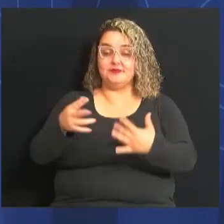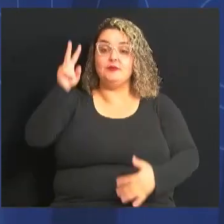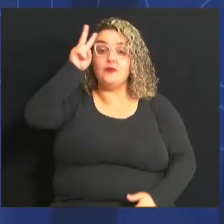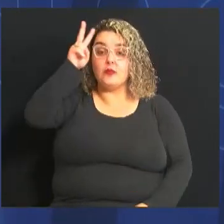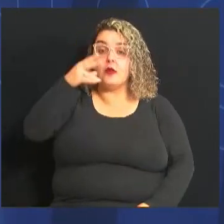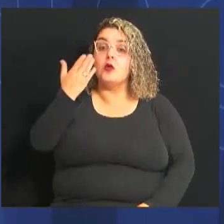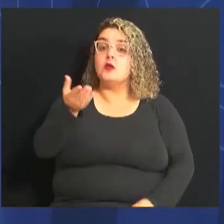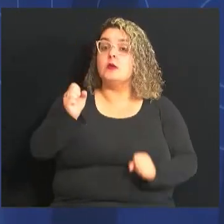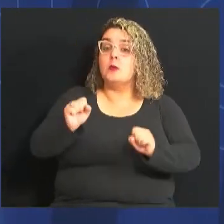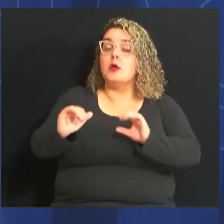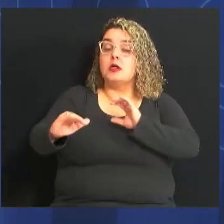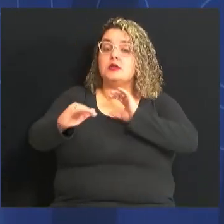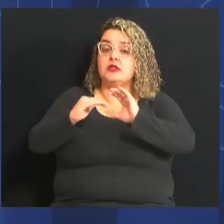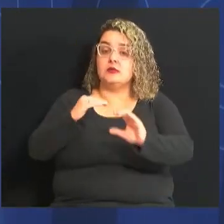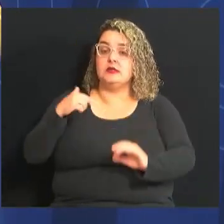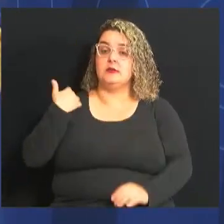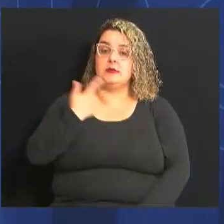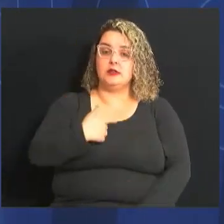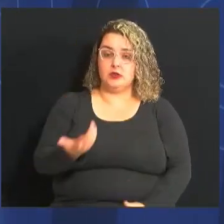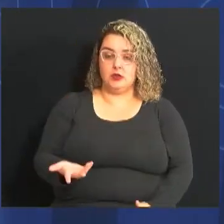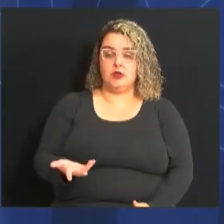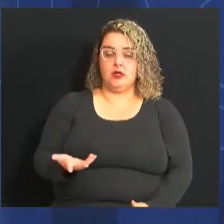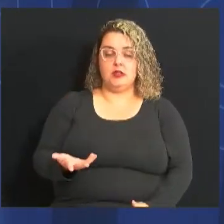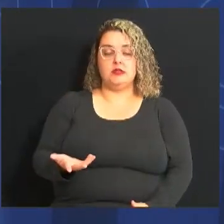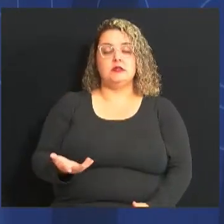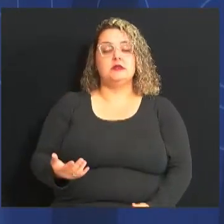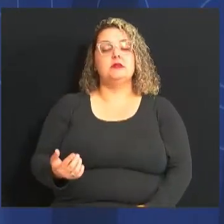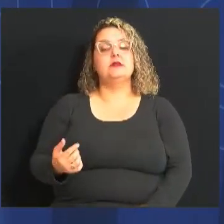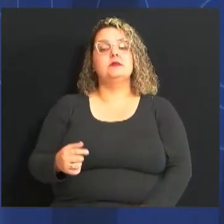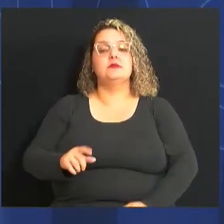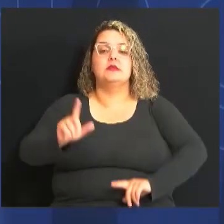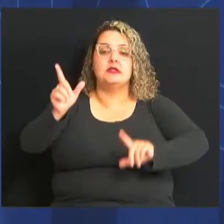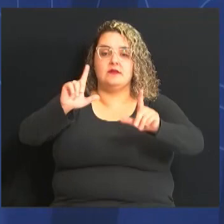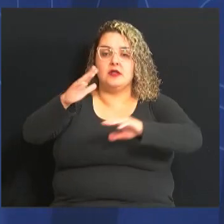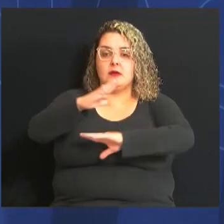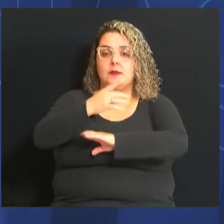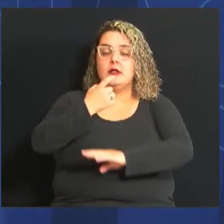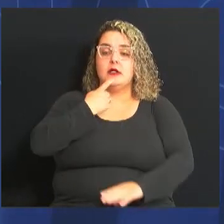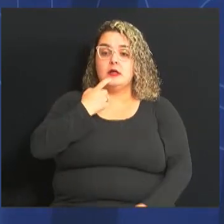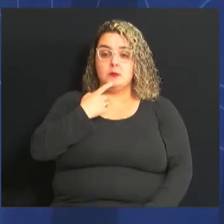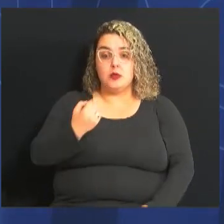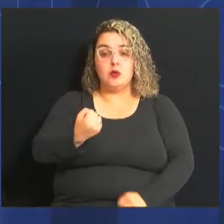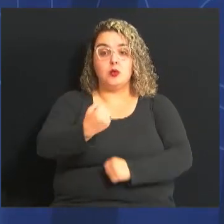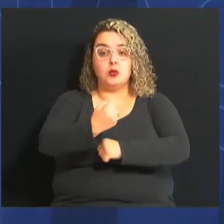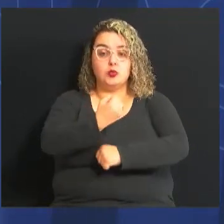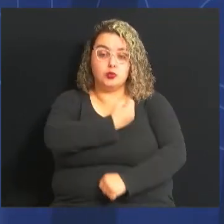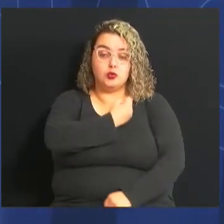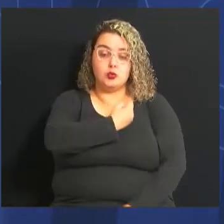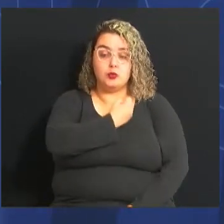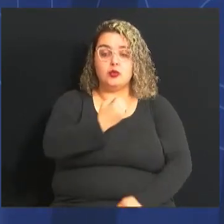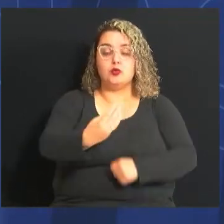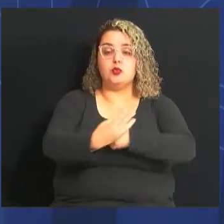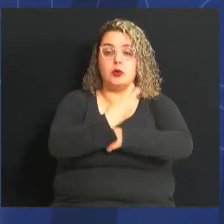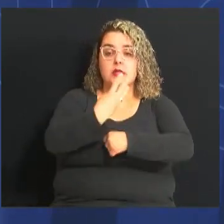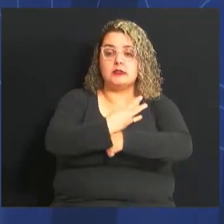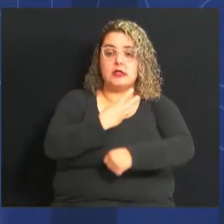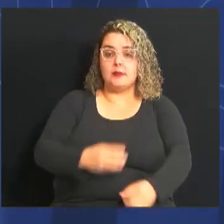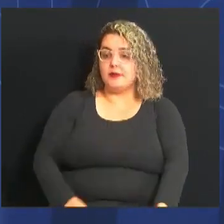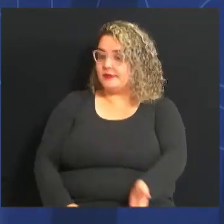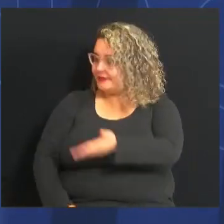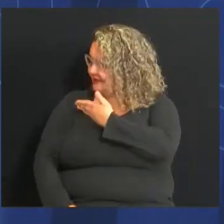você pode participar e enviar a sua mensagem através do número do nosso WhatsApp. 19 é o nosso